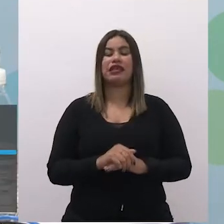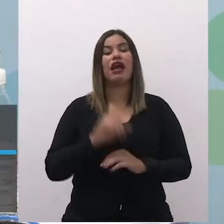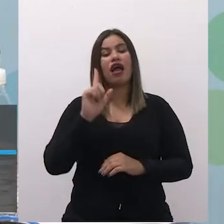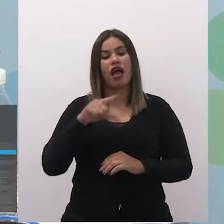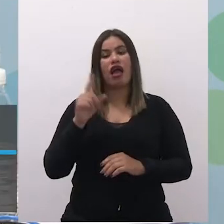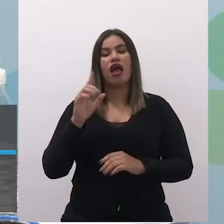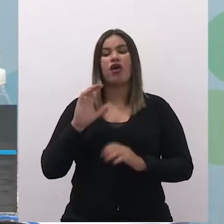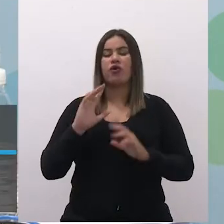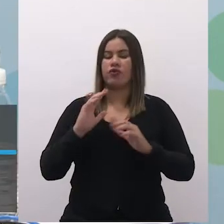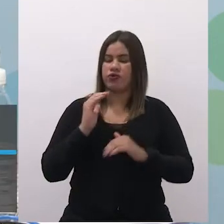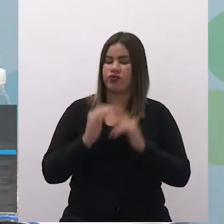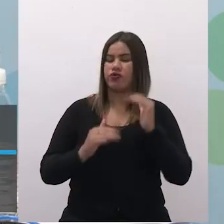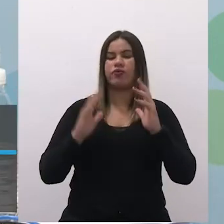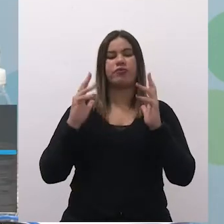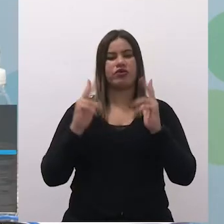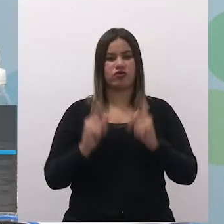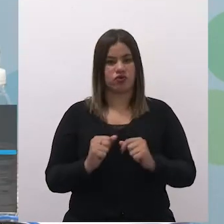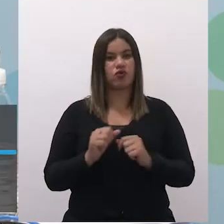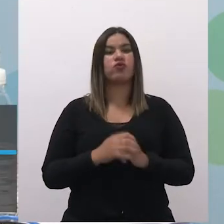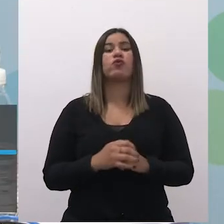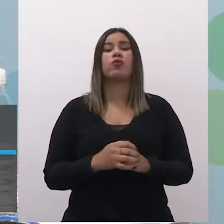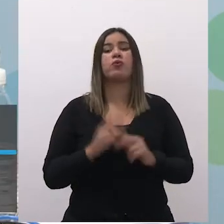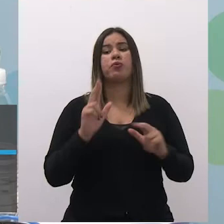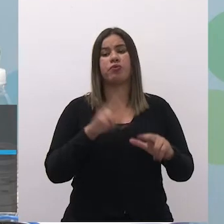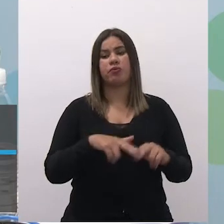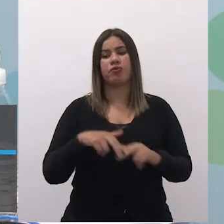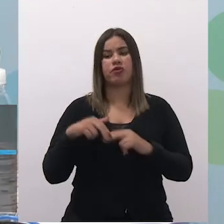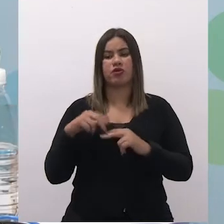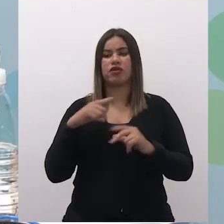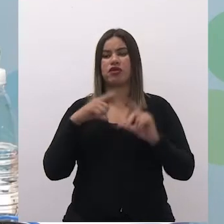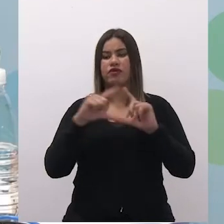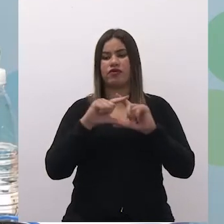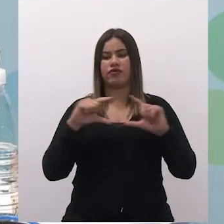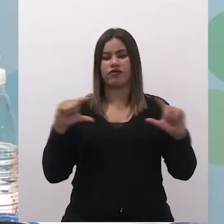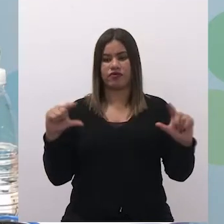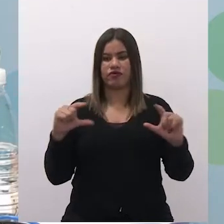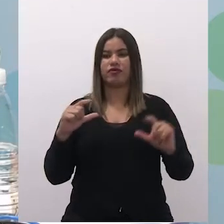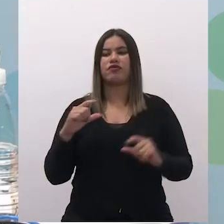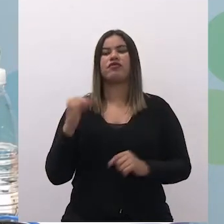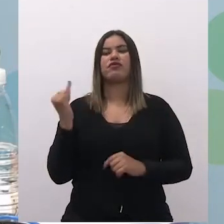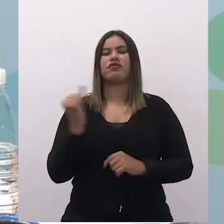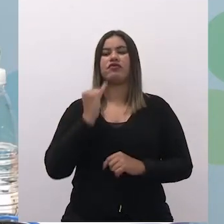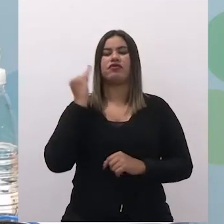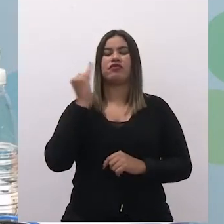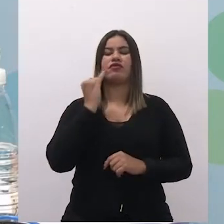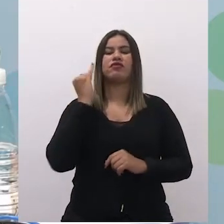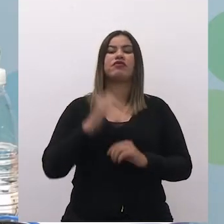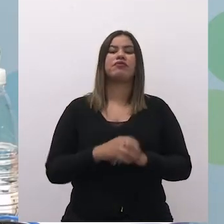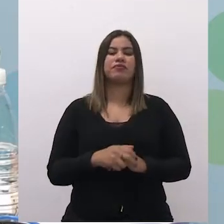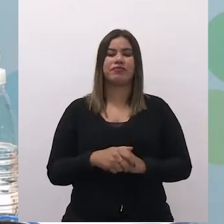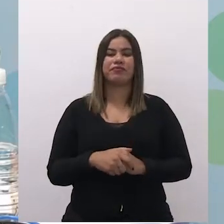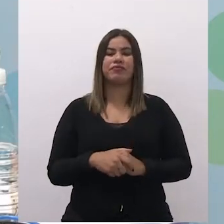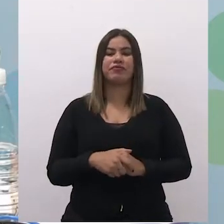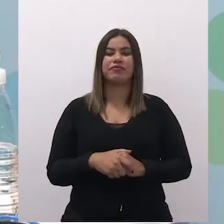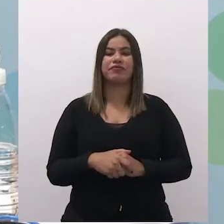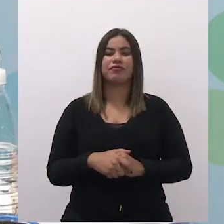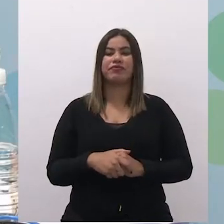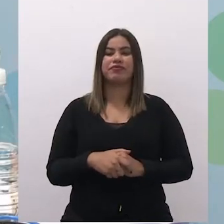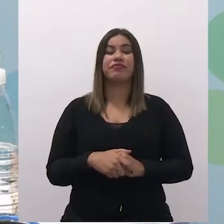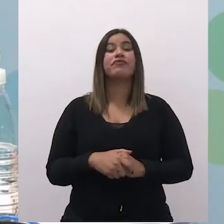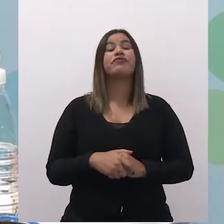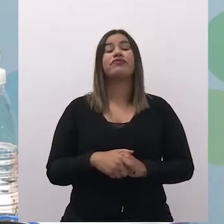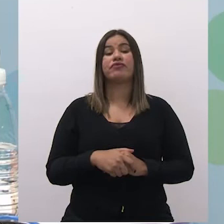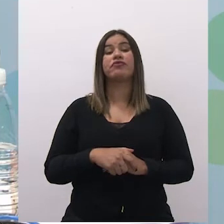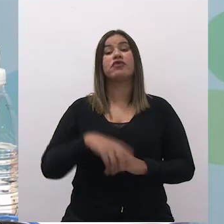desenvolvimento integral. Por isso, nós trouxemos essa citação e achamos muito importante. Lembrando que construir um projeto